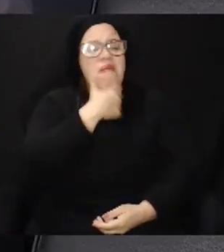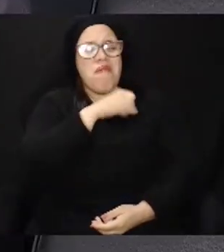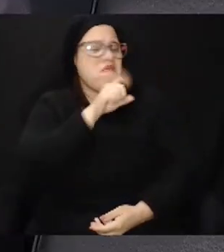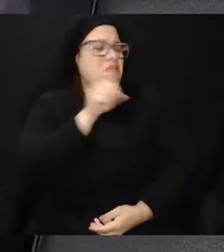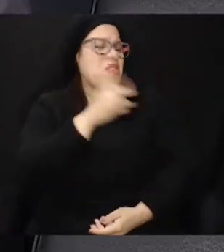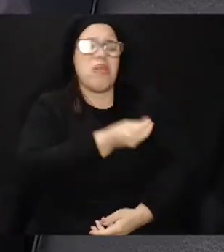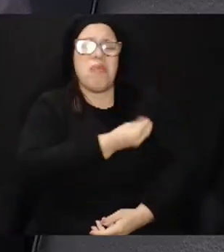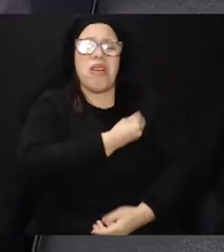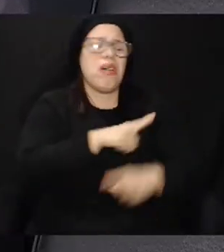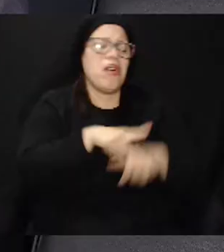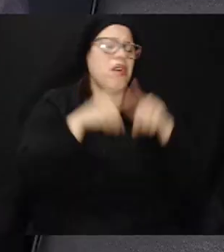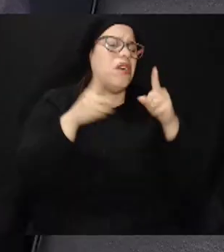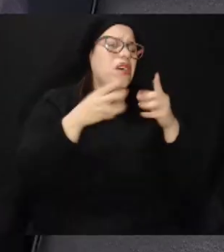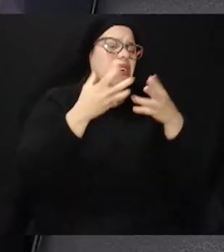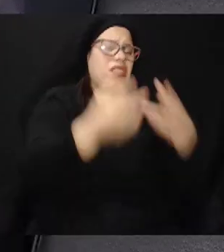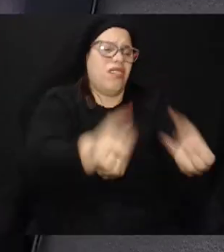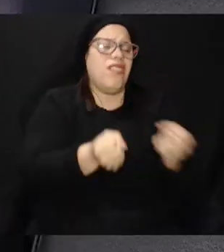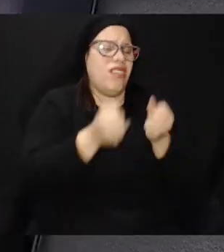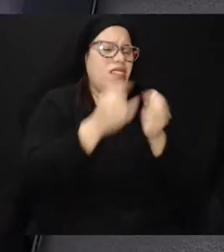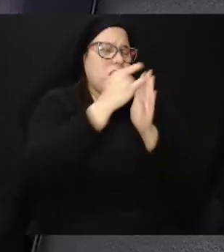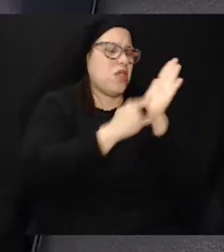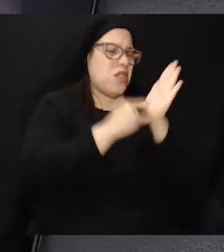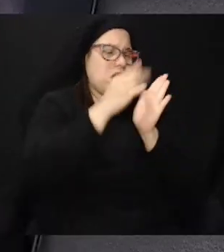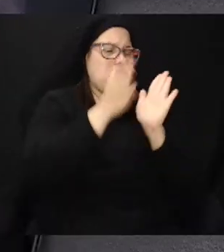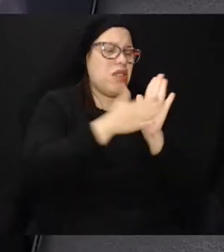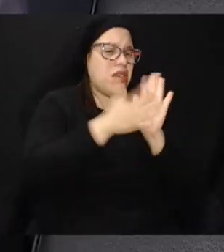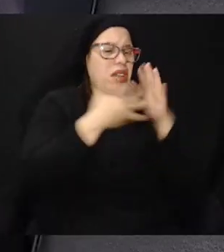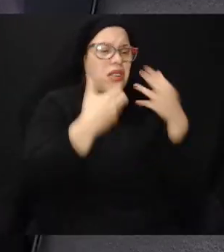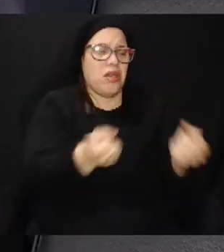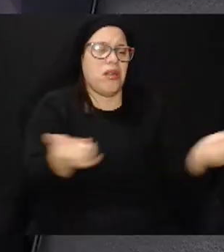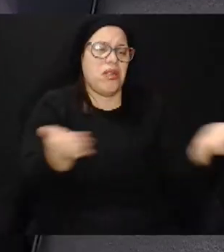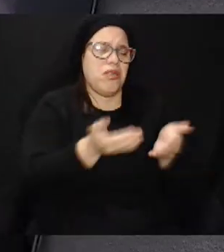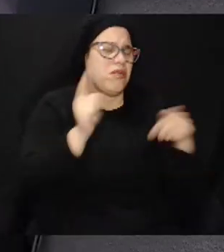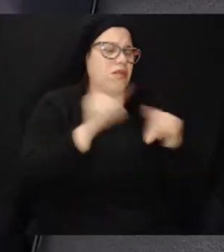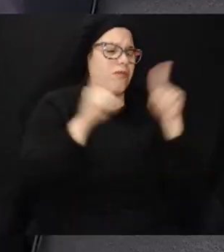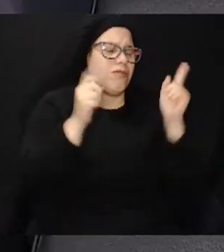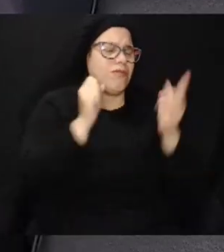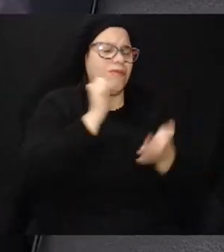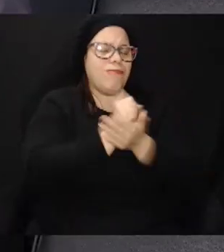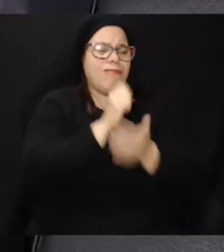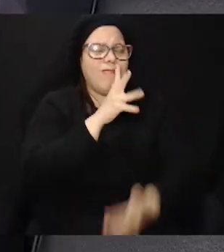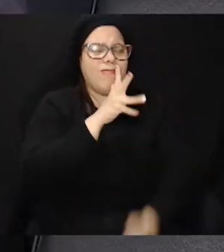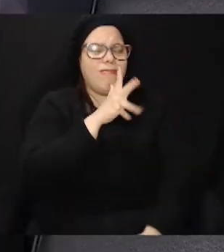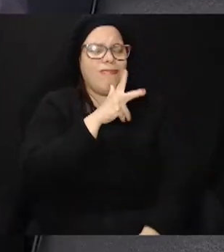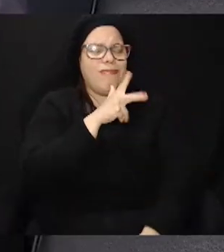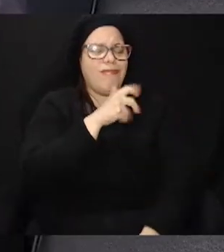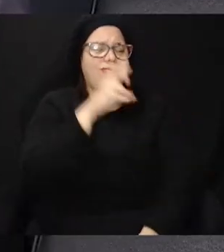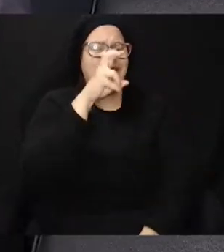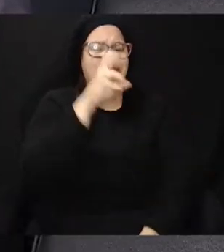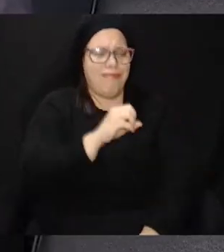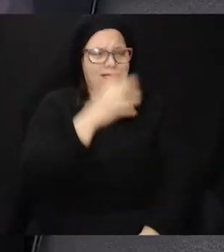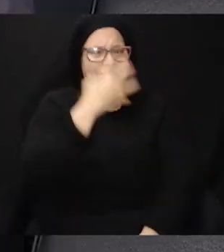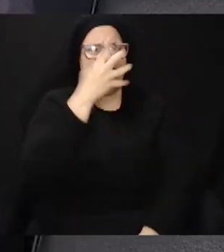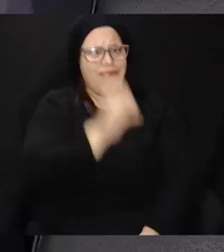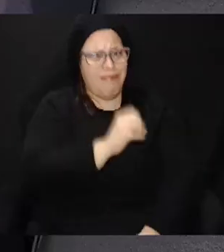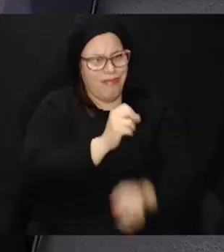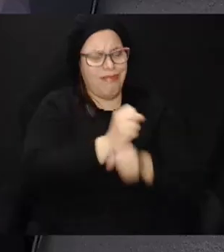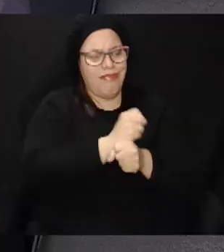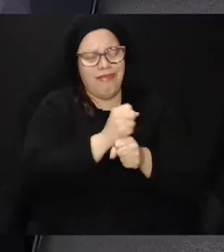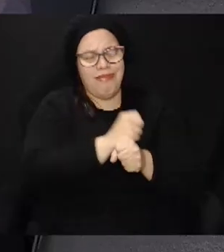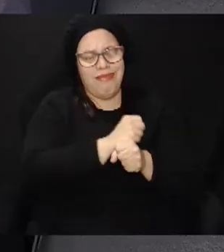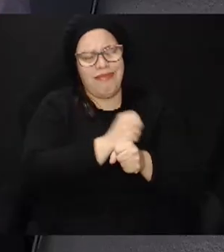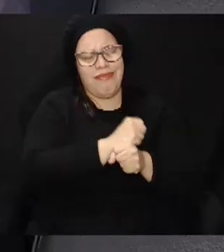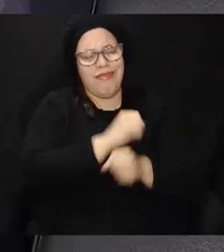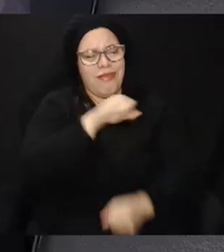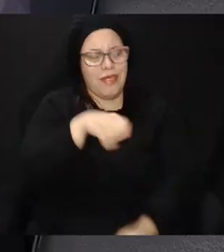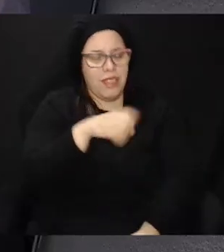para poder pegar a escritura que eu estou recebendo hoje, porque nós esperamos 50 anos, 40 anos. Então, o Jardim Eulina, o